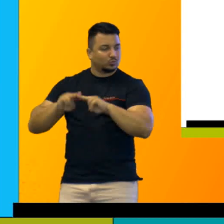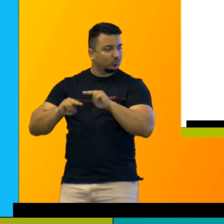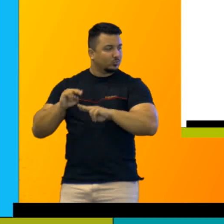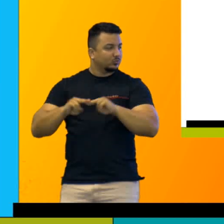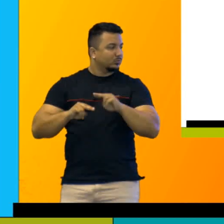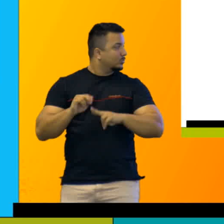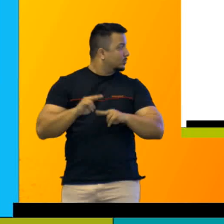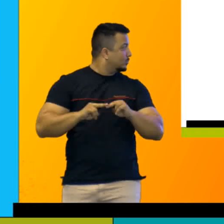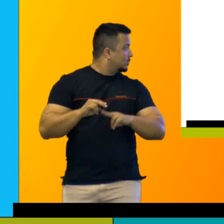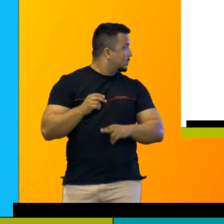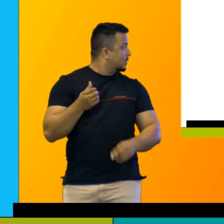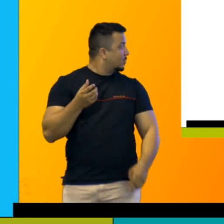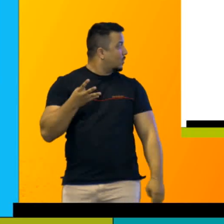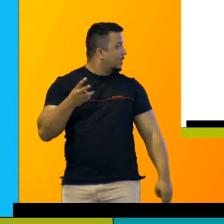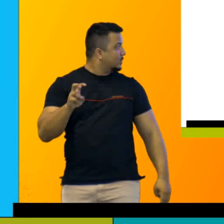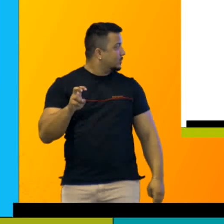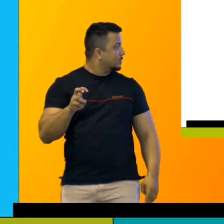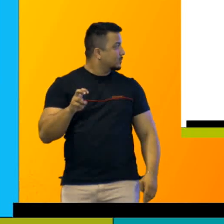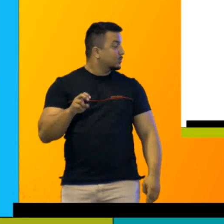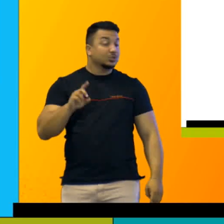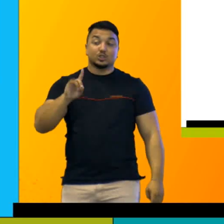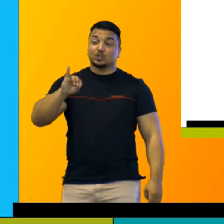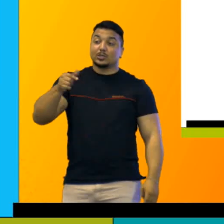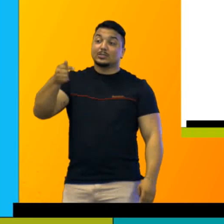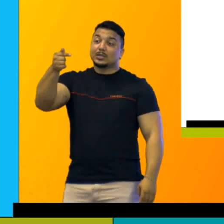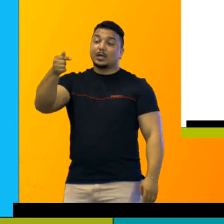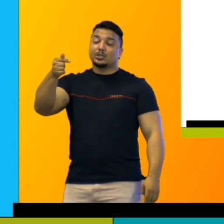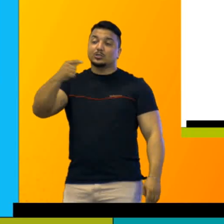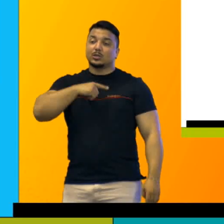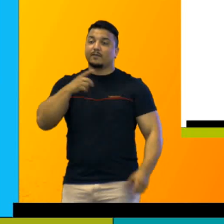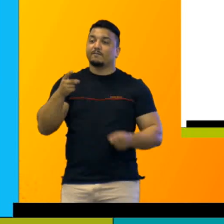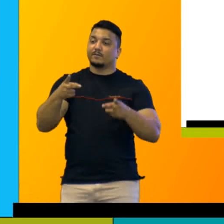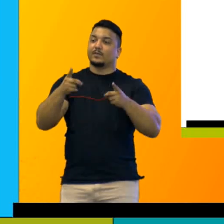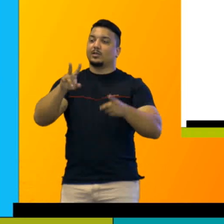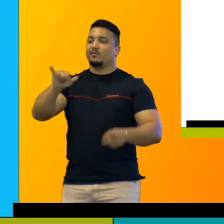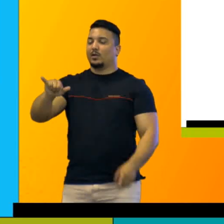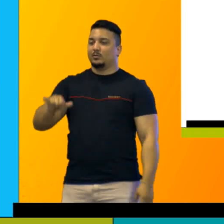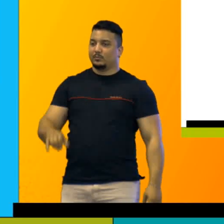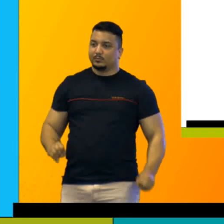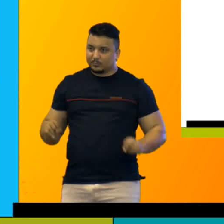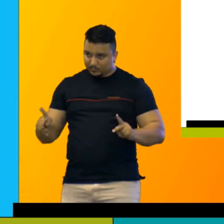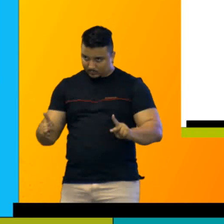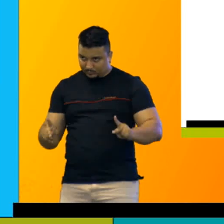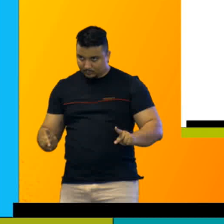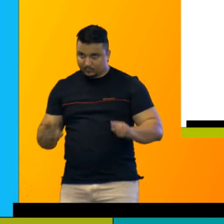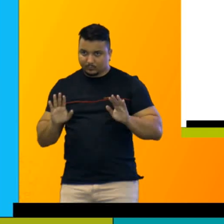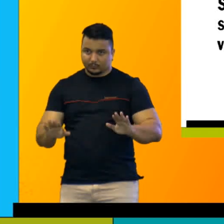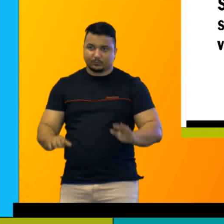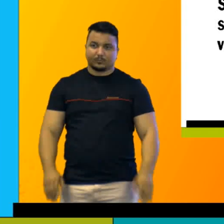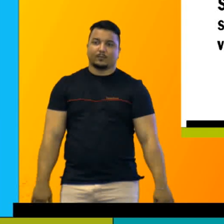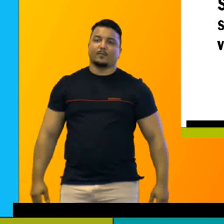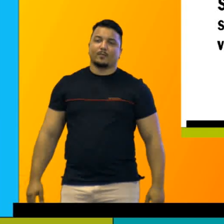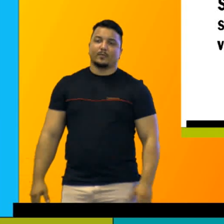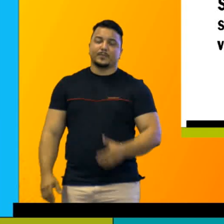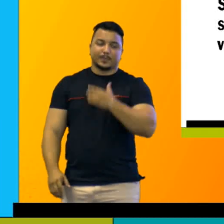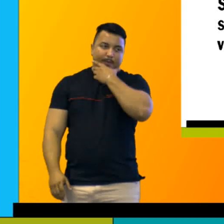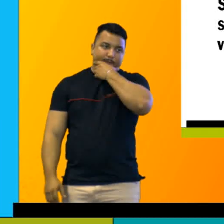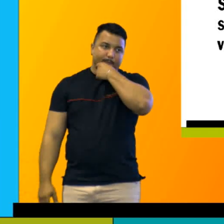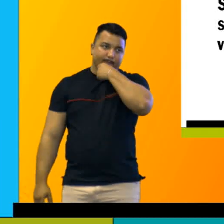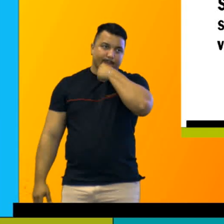junho, estava 45. No dia 7 de junho, ele vai vender. Tá certo? Beleza.